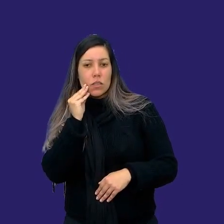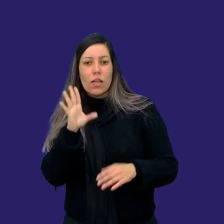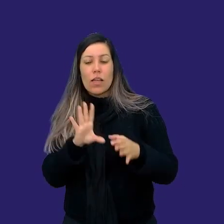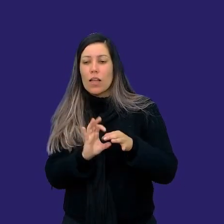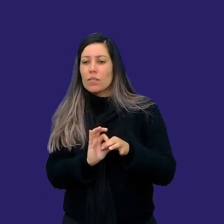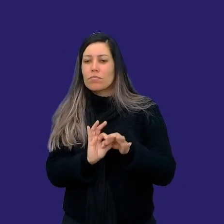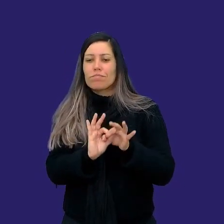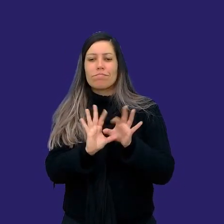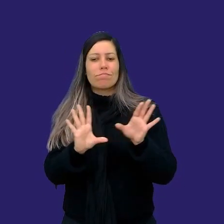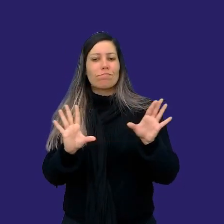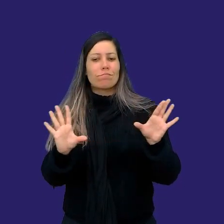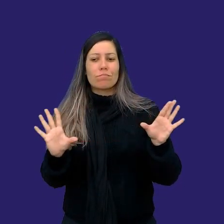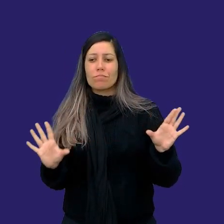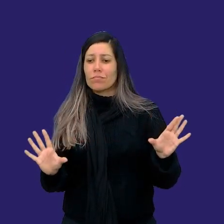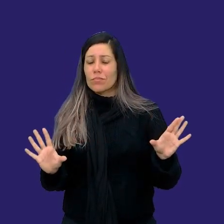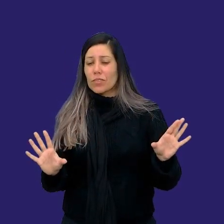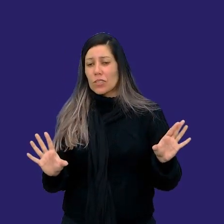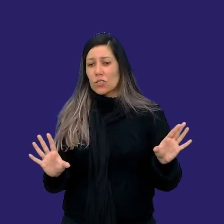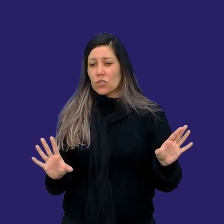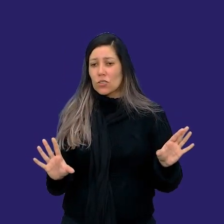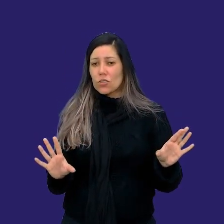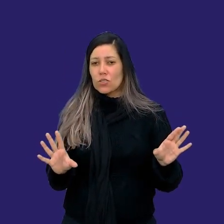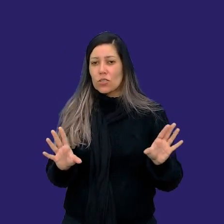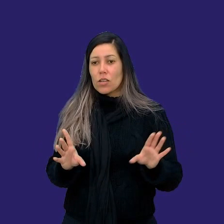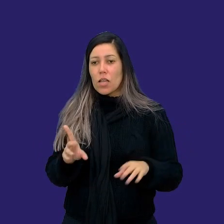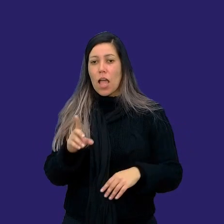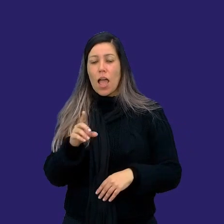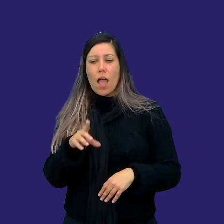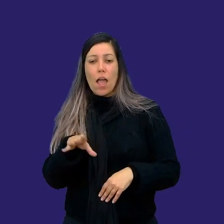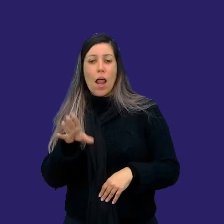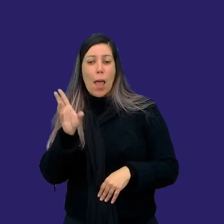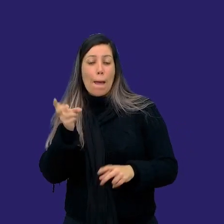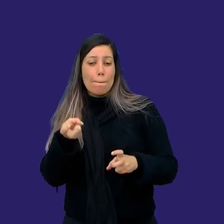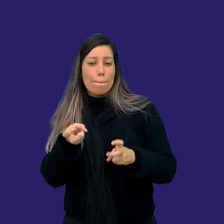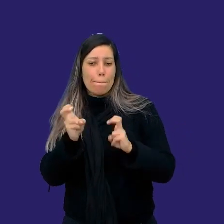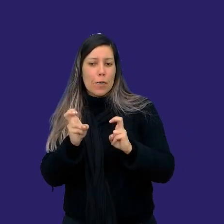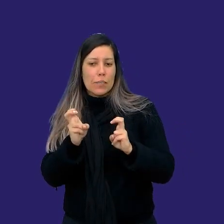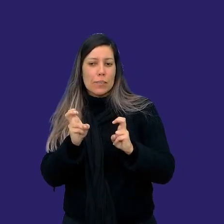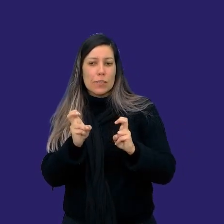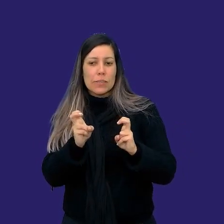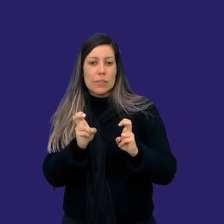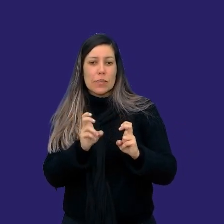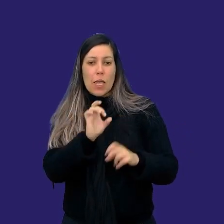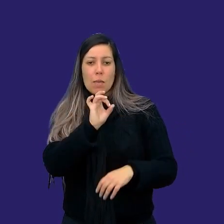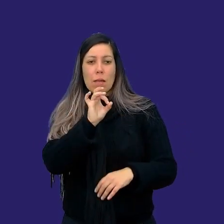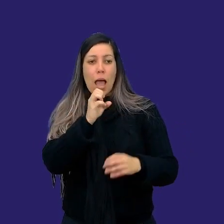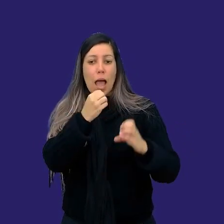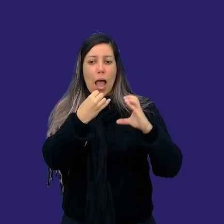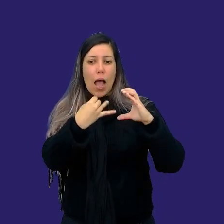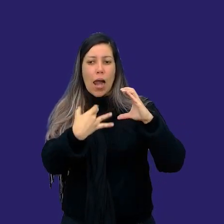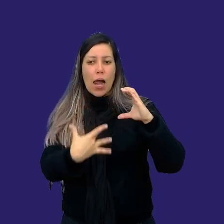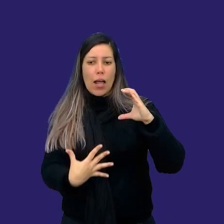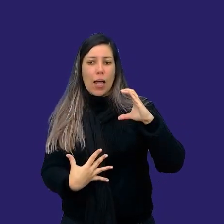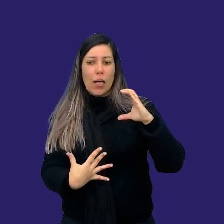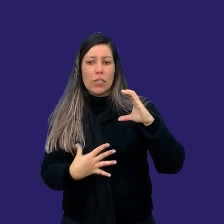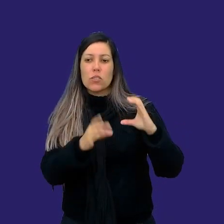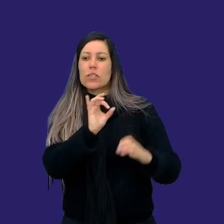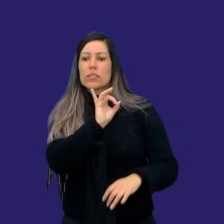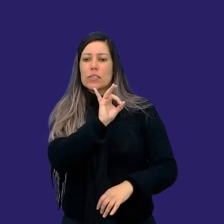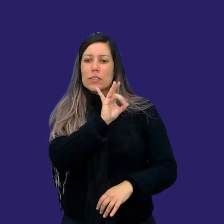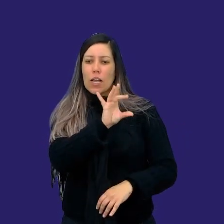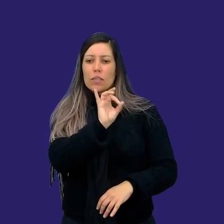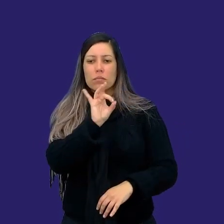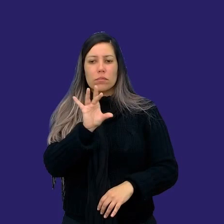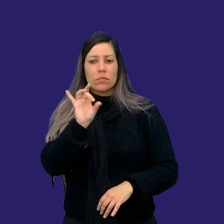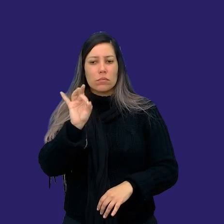de forma um pouco mais analítica para que a gente perceba a existência de cada um deles, tá certo, pessoal? É só para que não haja